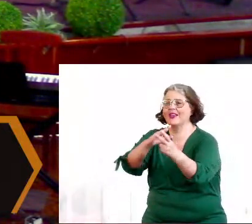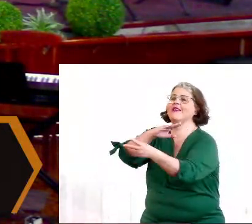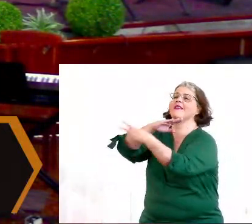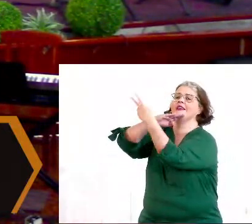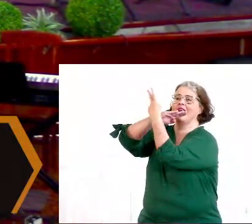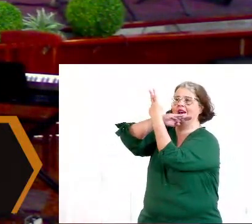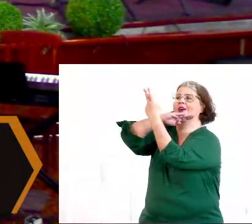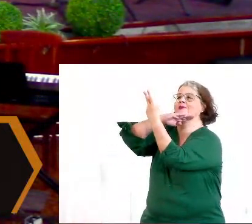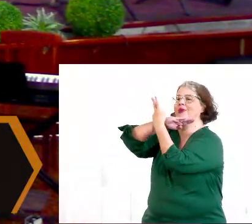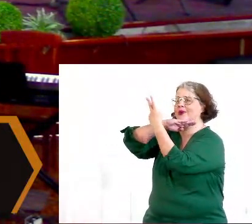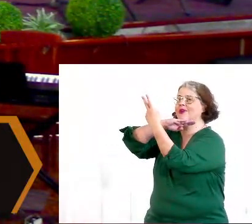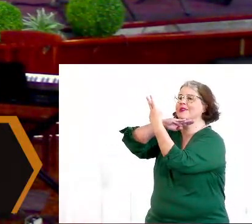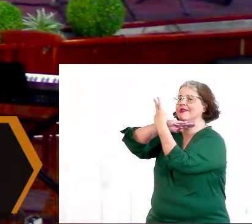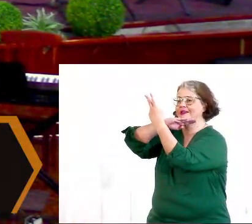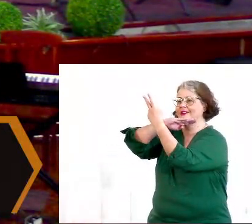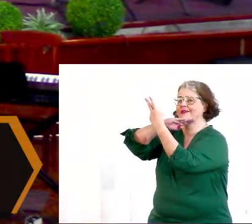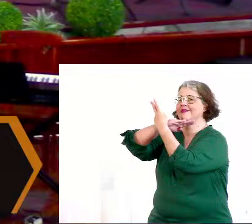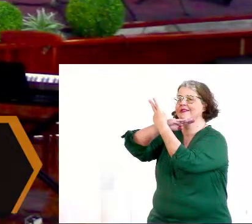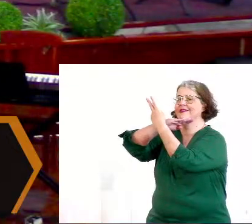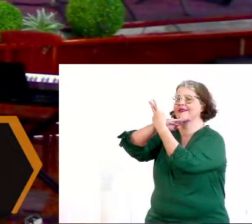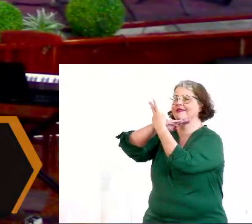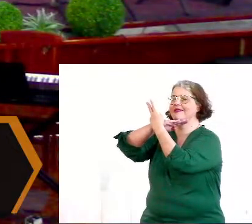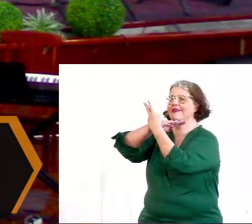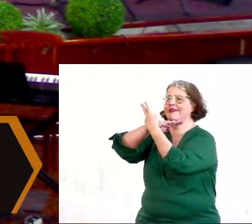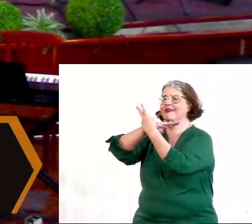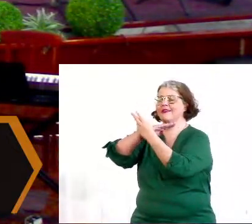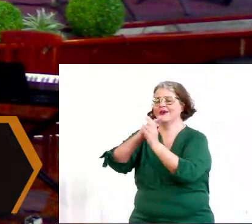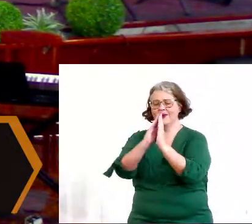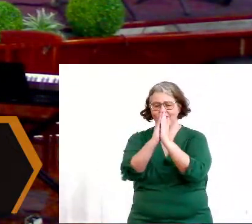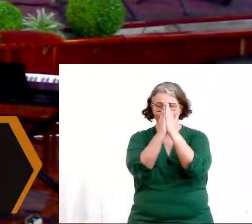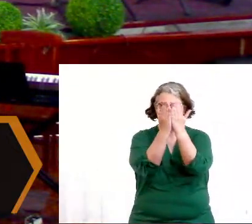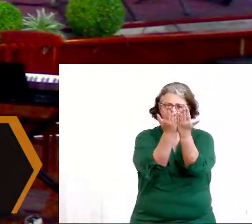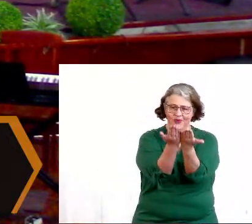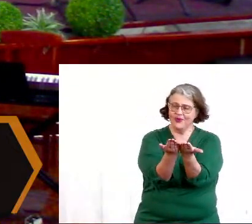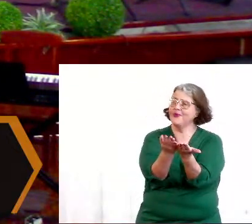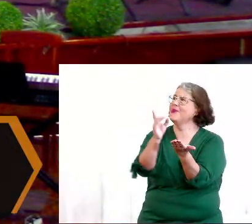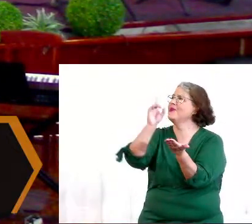esteio, guia e proteção,